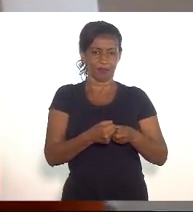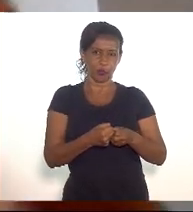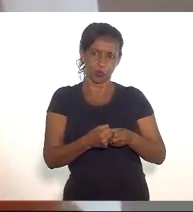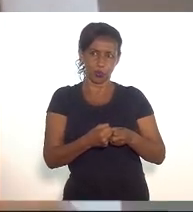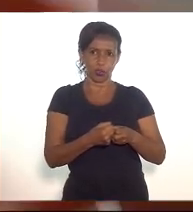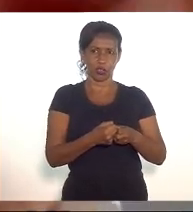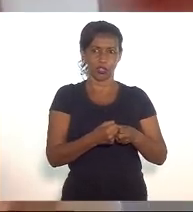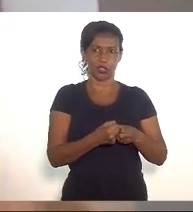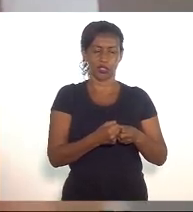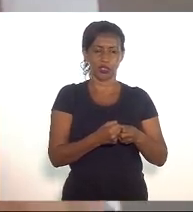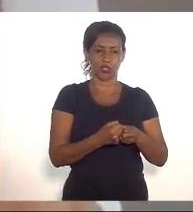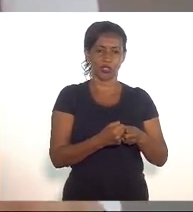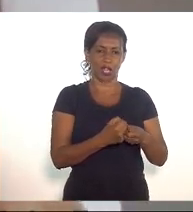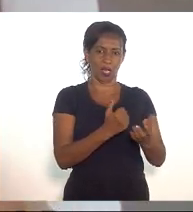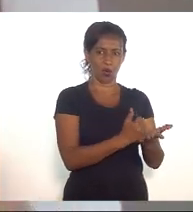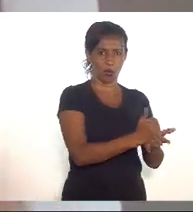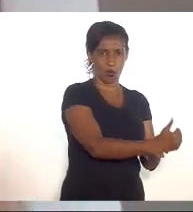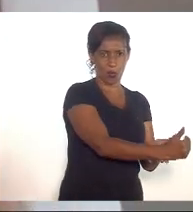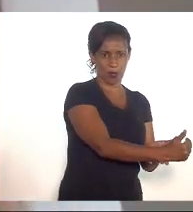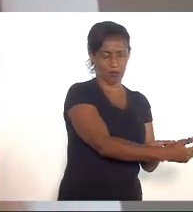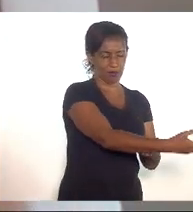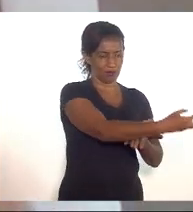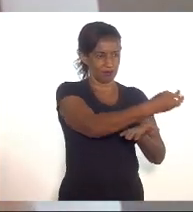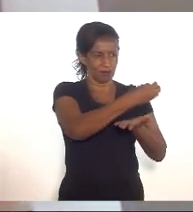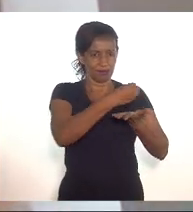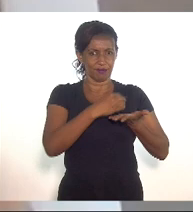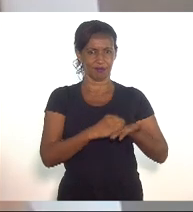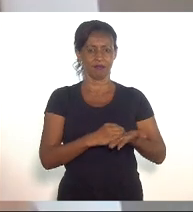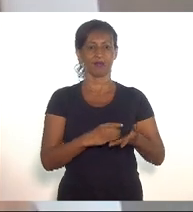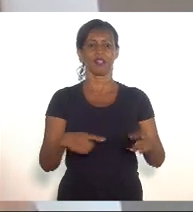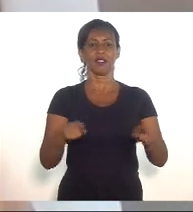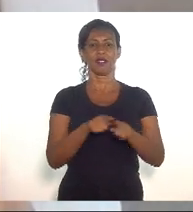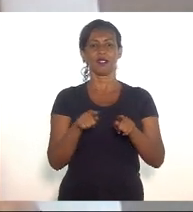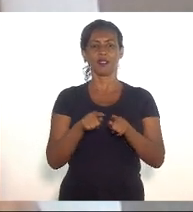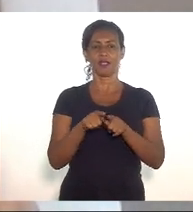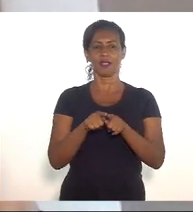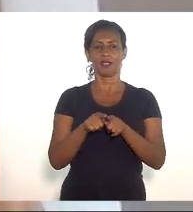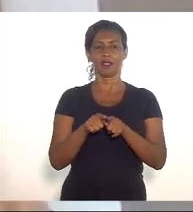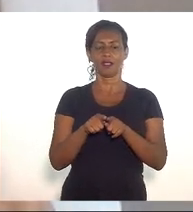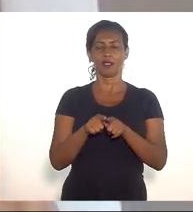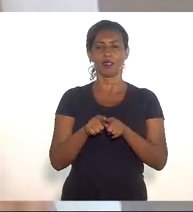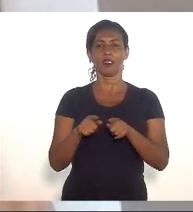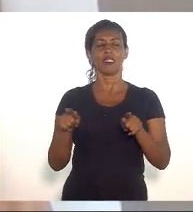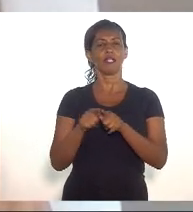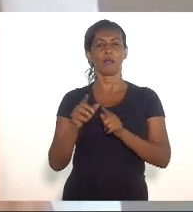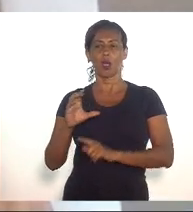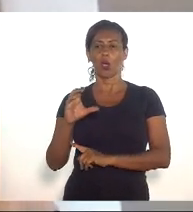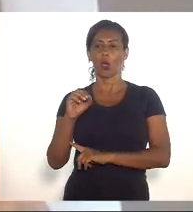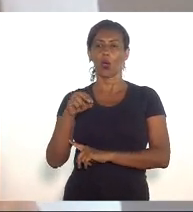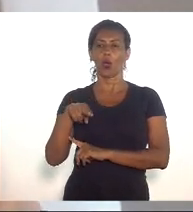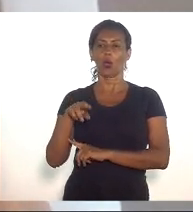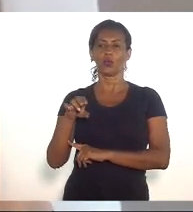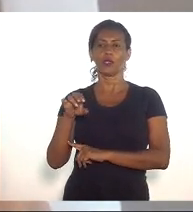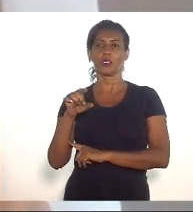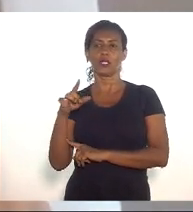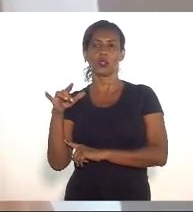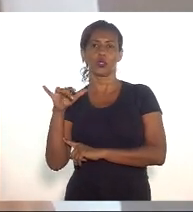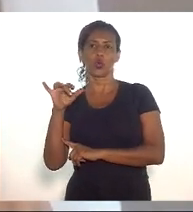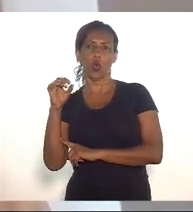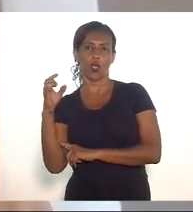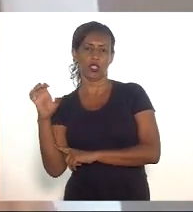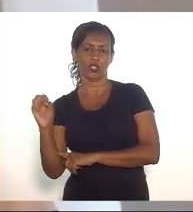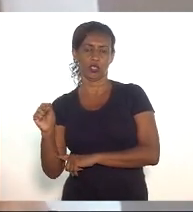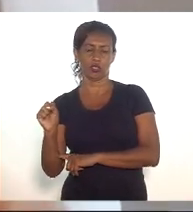a matriz insumo-produto, e também o Plano de Concessões e Parcerias do